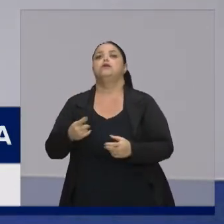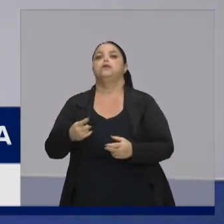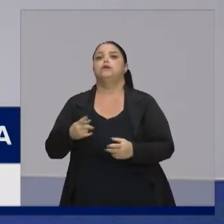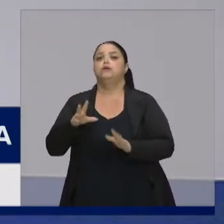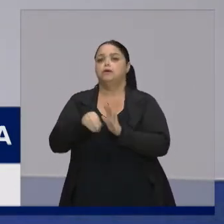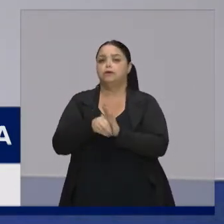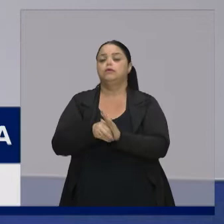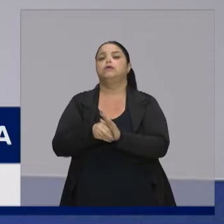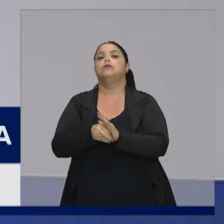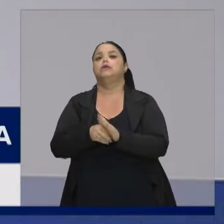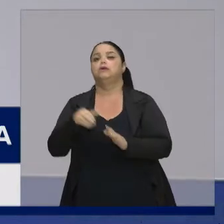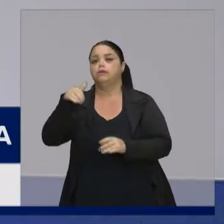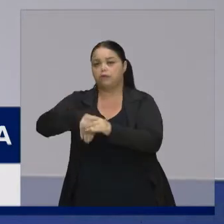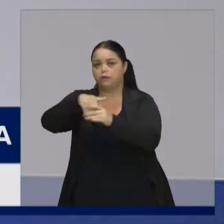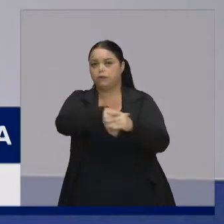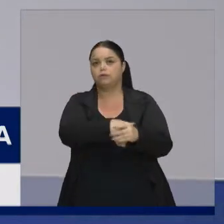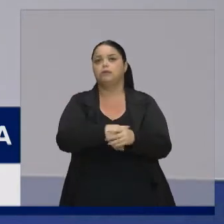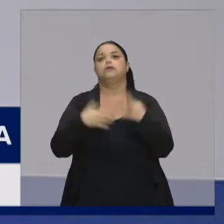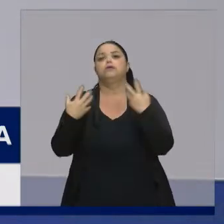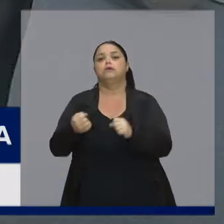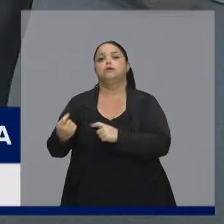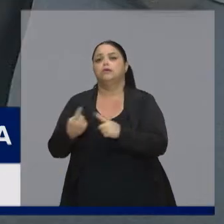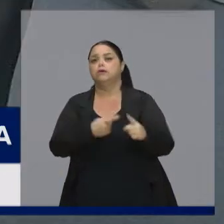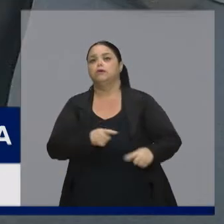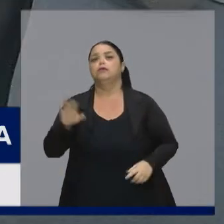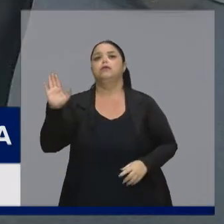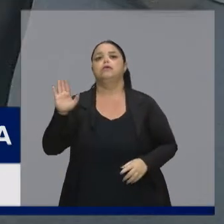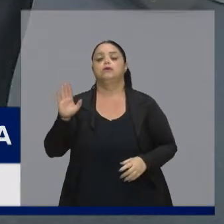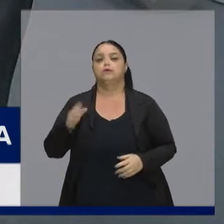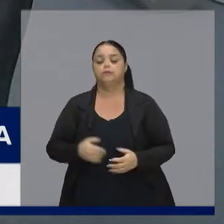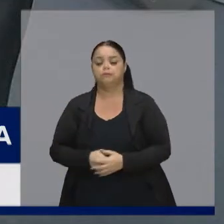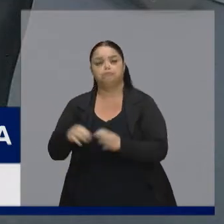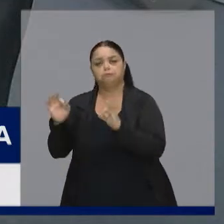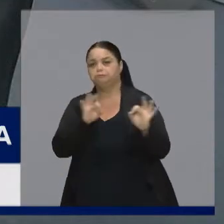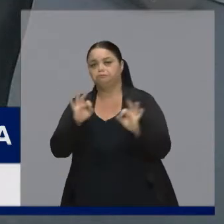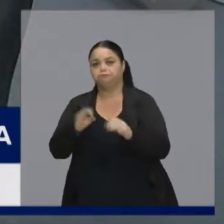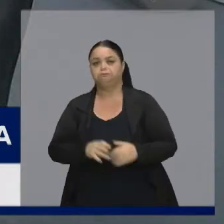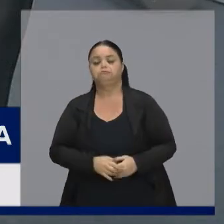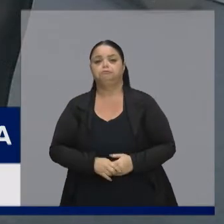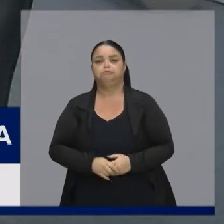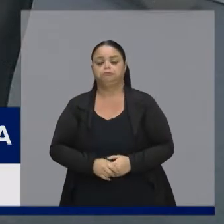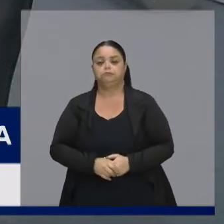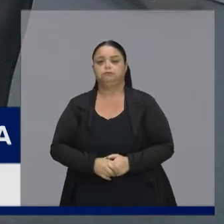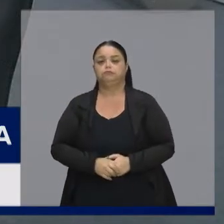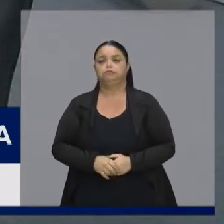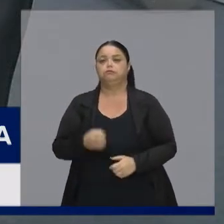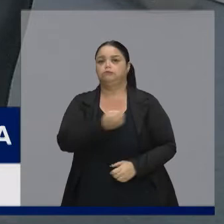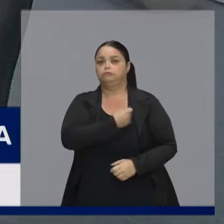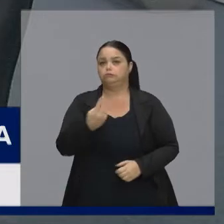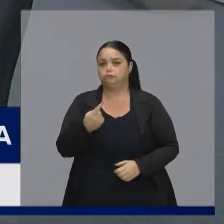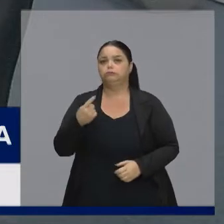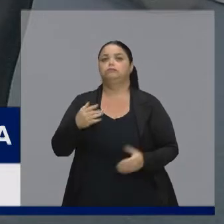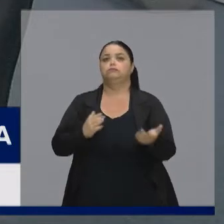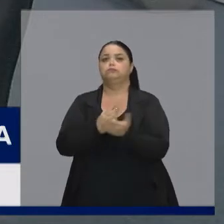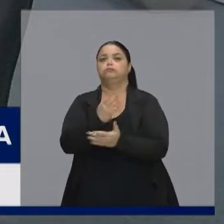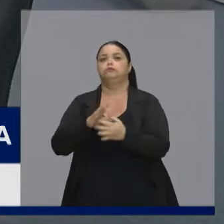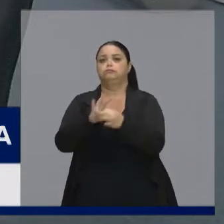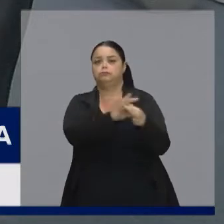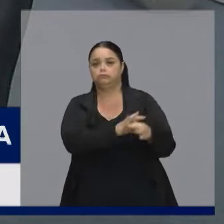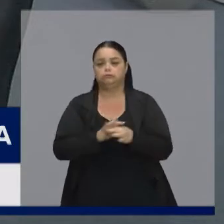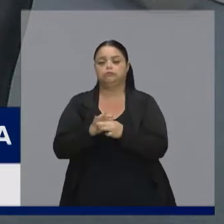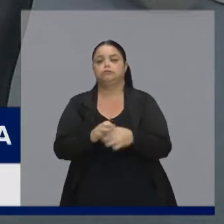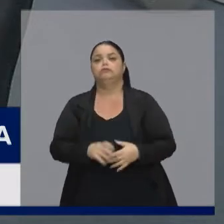emenda. Em votação, a emenda. Vereadores favoráveis, permaneçam em comissão. Os contrários se manifestem. Sem manifestação. Emenda número 1, aprovada por